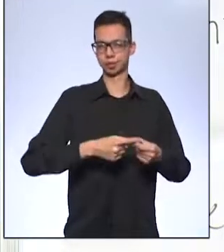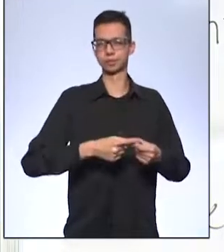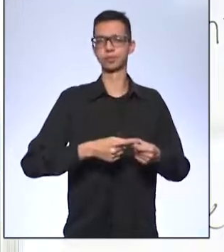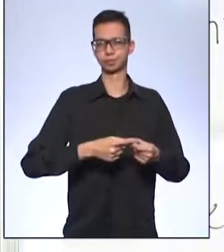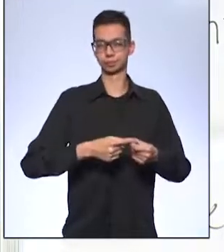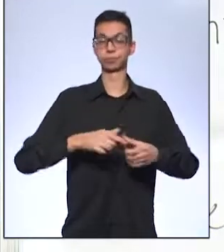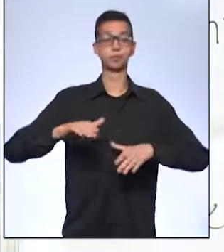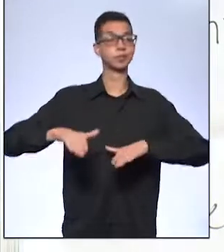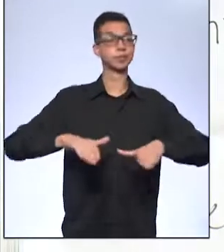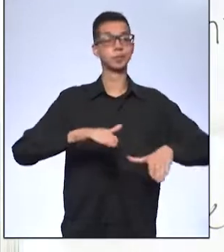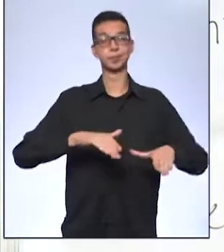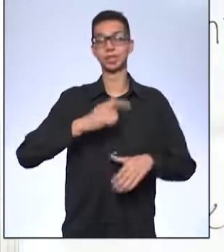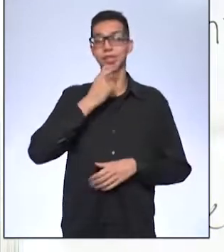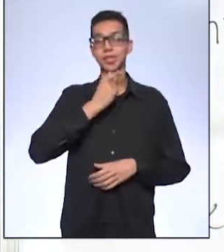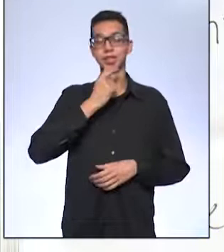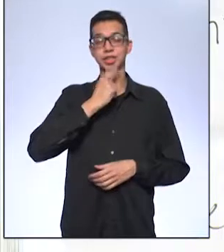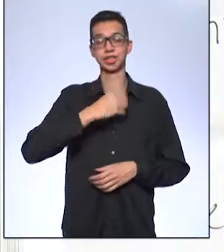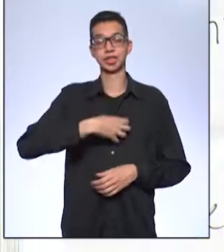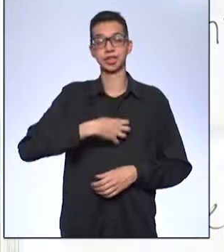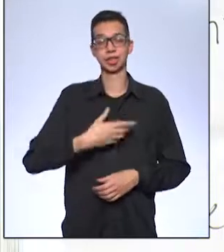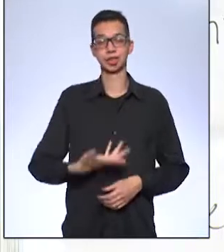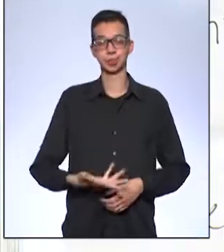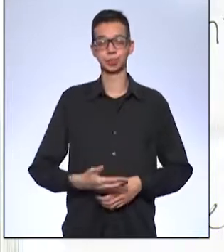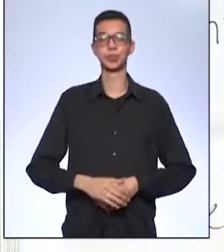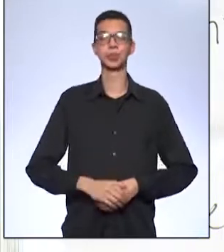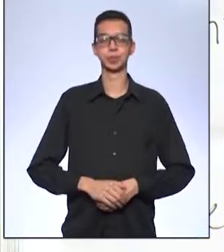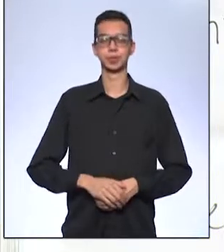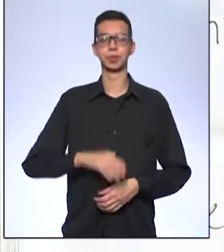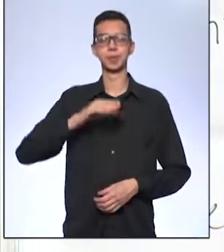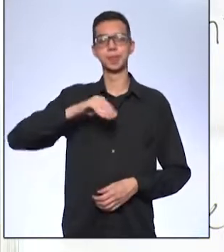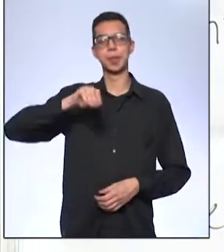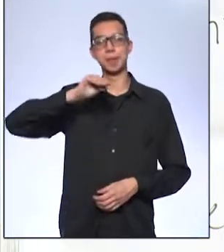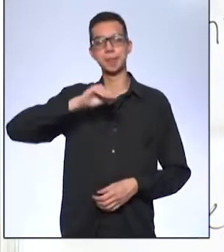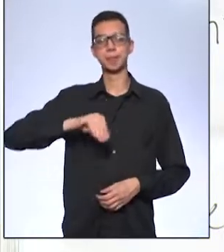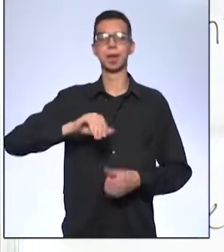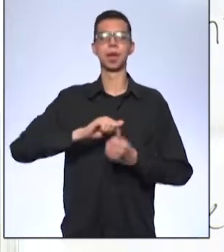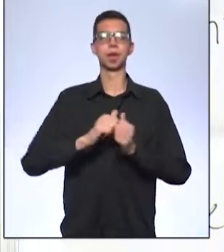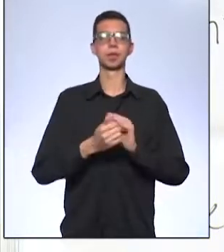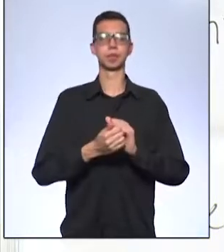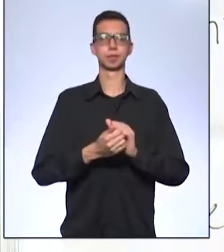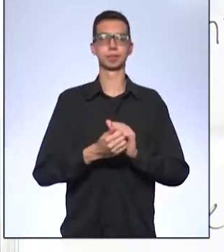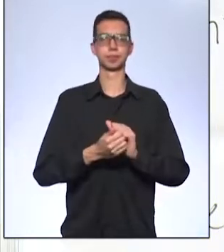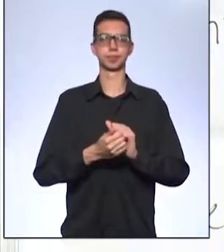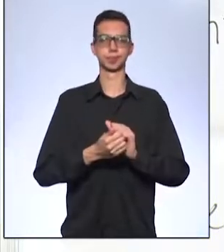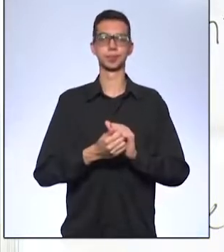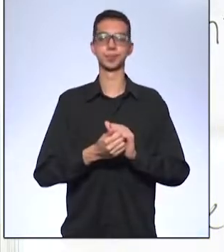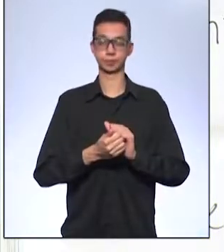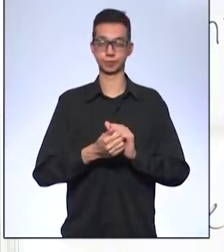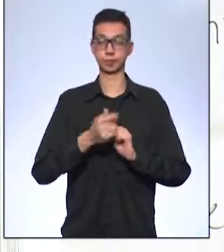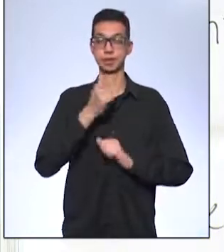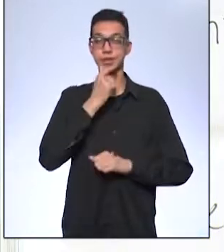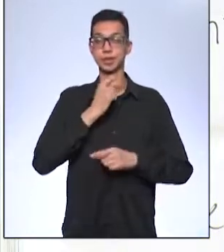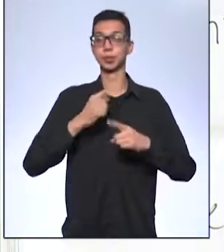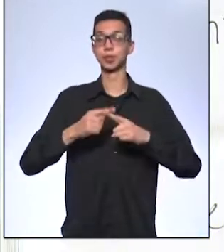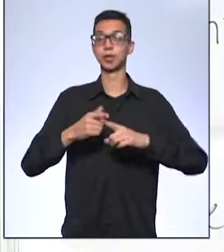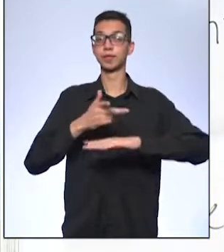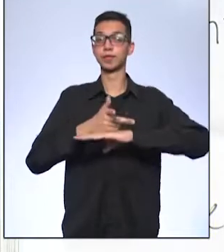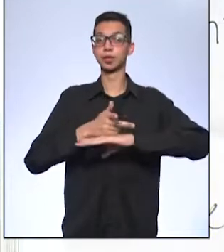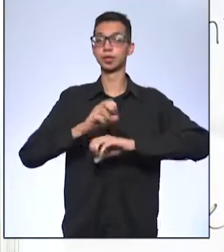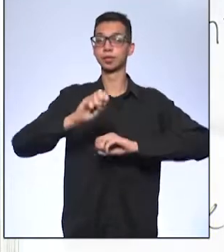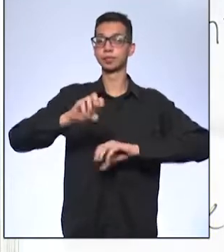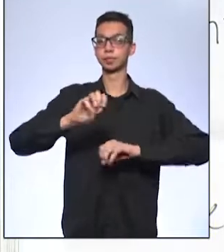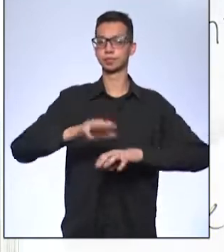então, a pessoa que está falando, ela está adaptando o inglês para um vídeo educacional. Provavelmente, ela não fala assim no dia a